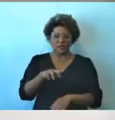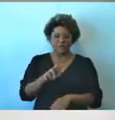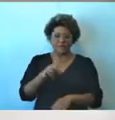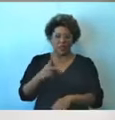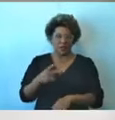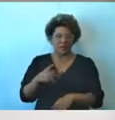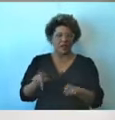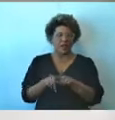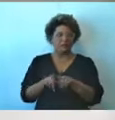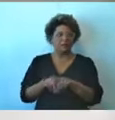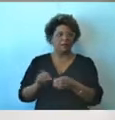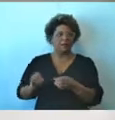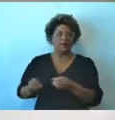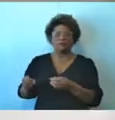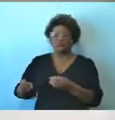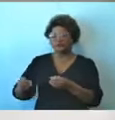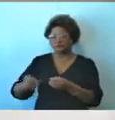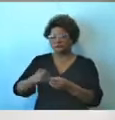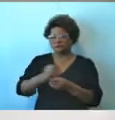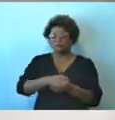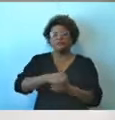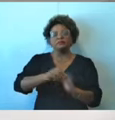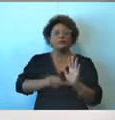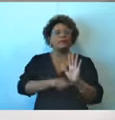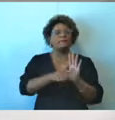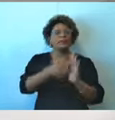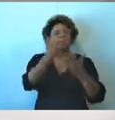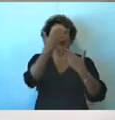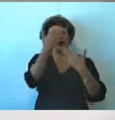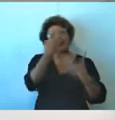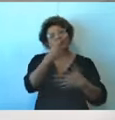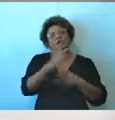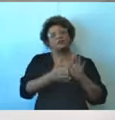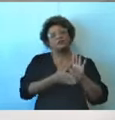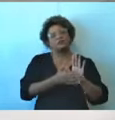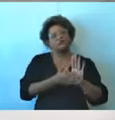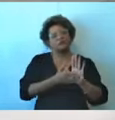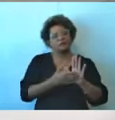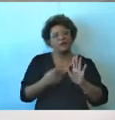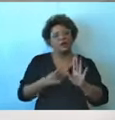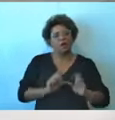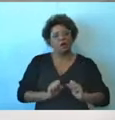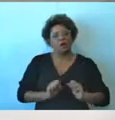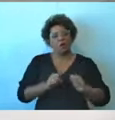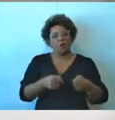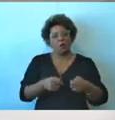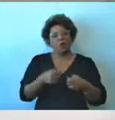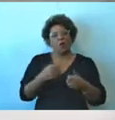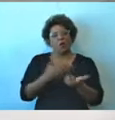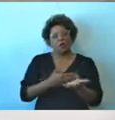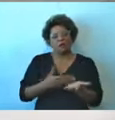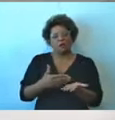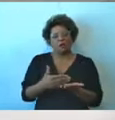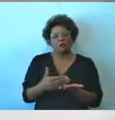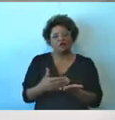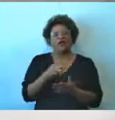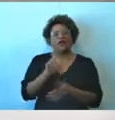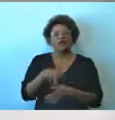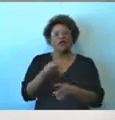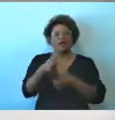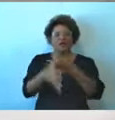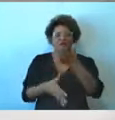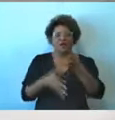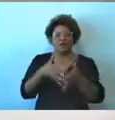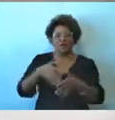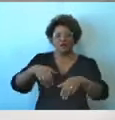sua proposta, o seu empenho e a sua iniciativa, né? Falar de motofaixa hoje